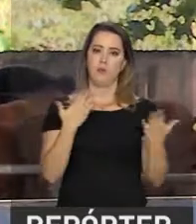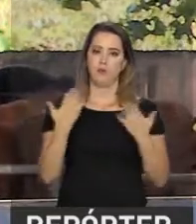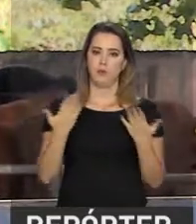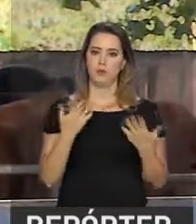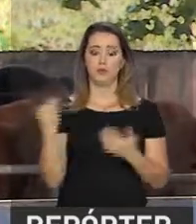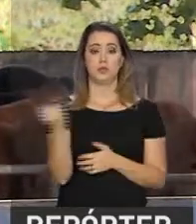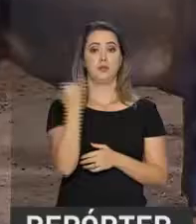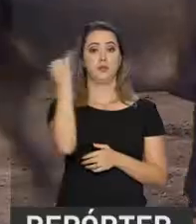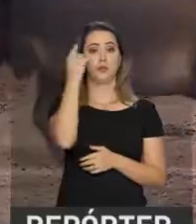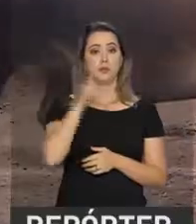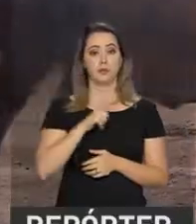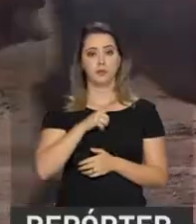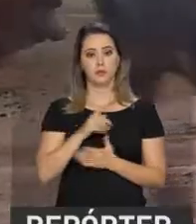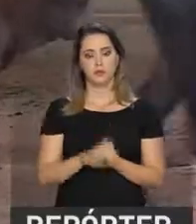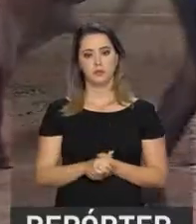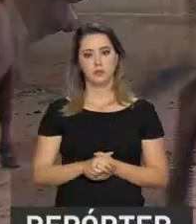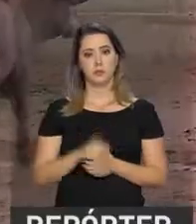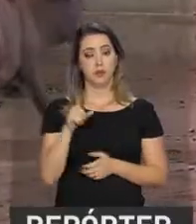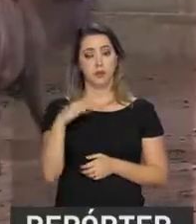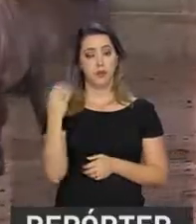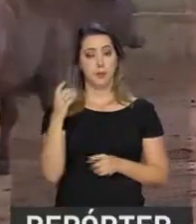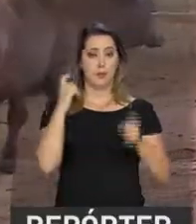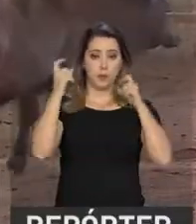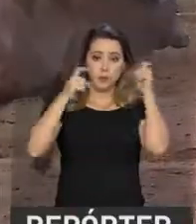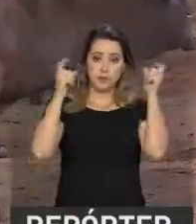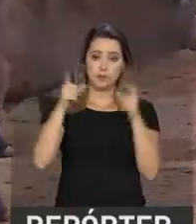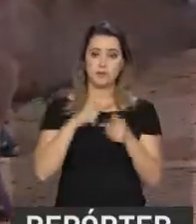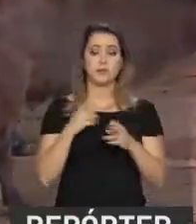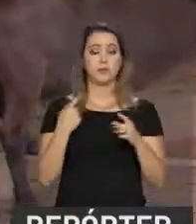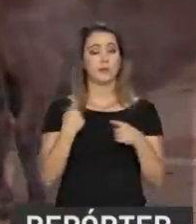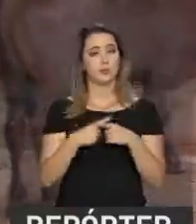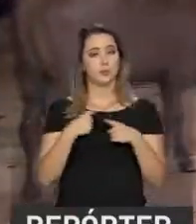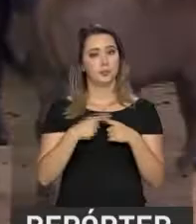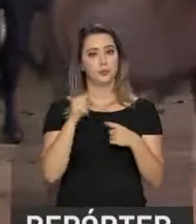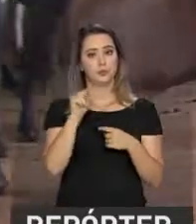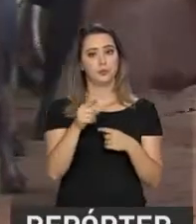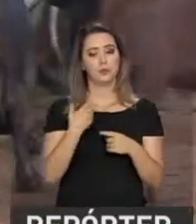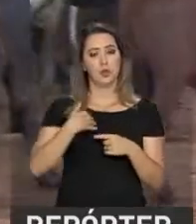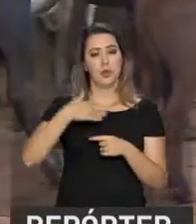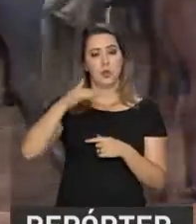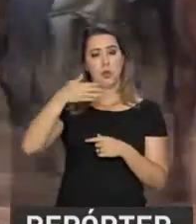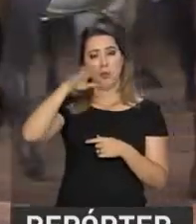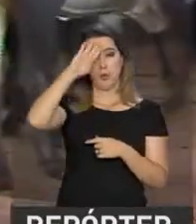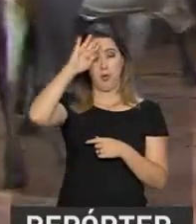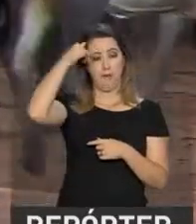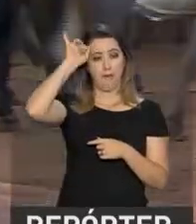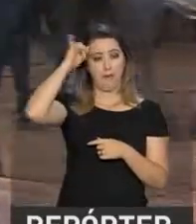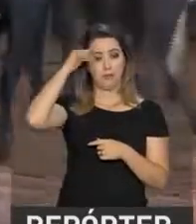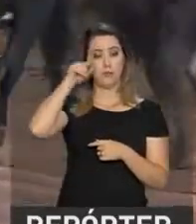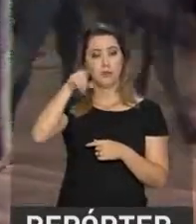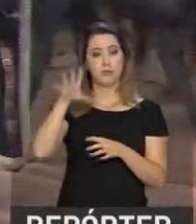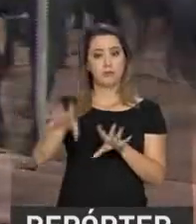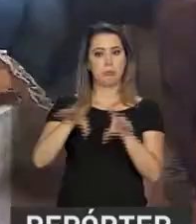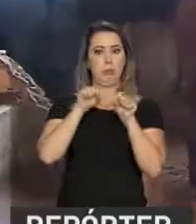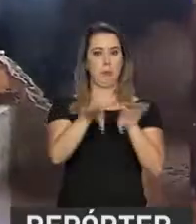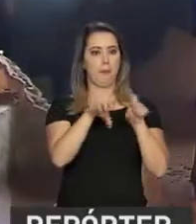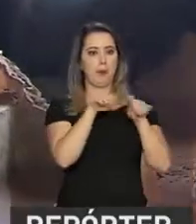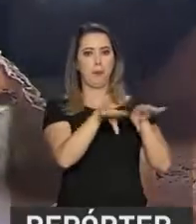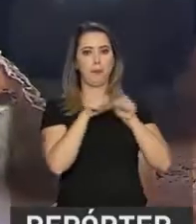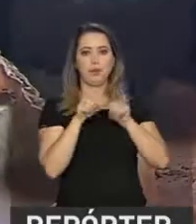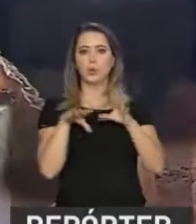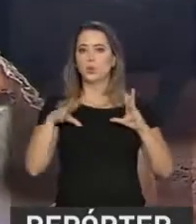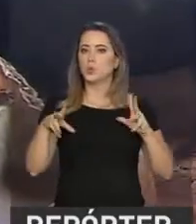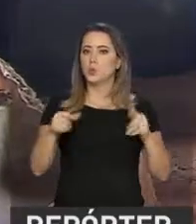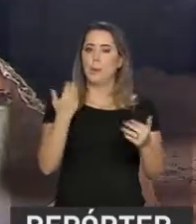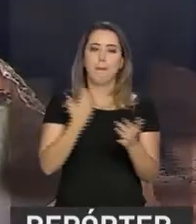da importância que tem. A preocupação de Alexandre tem justificativa. A febre aftosa é uma doença de fácil contágio e pode